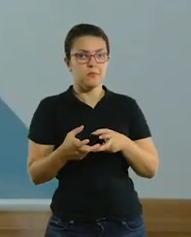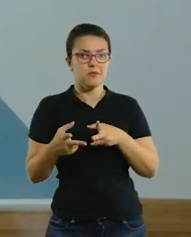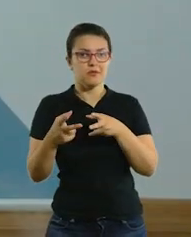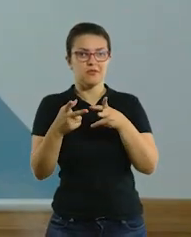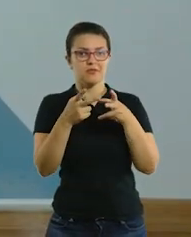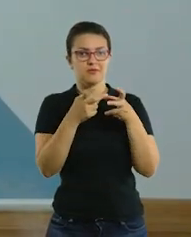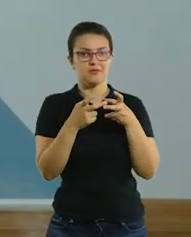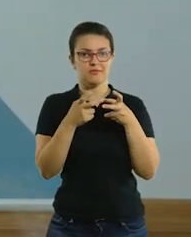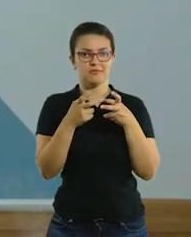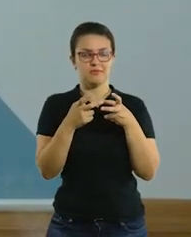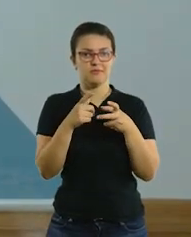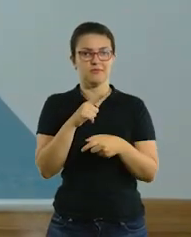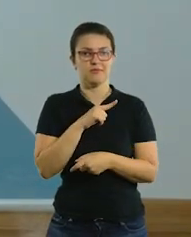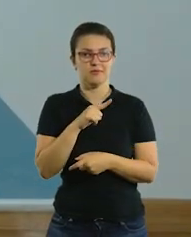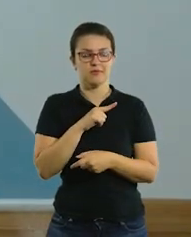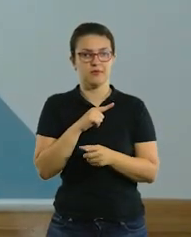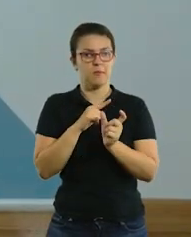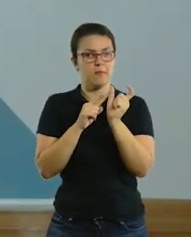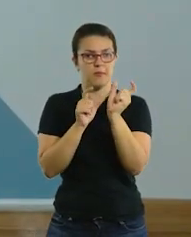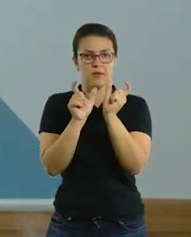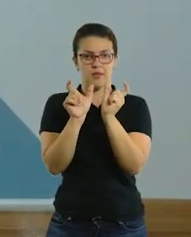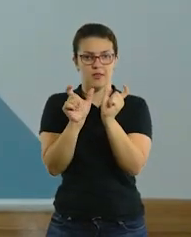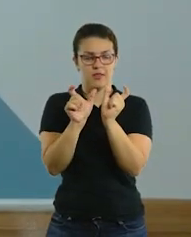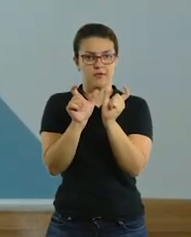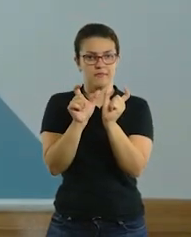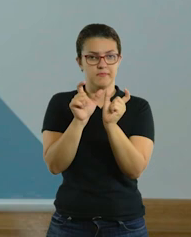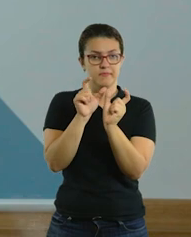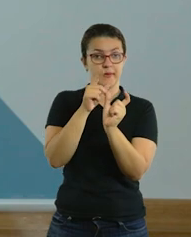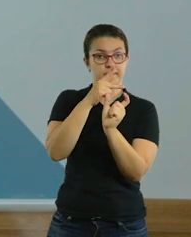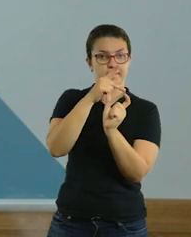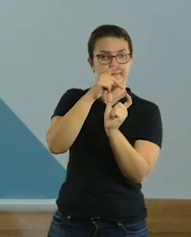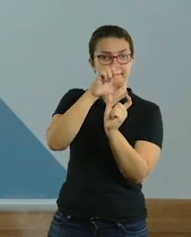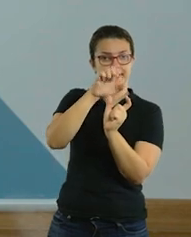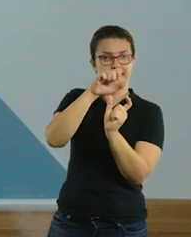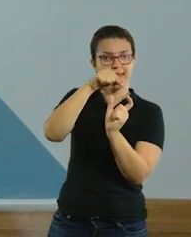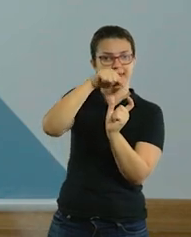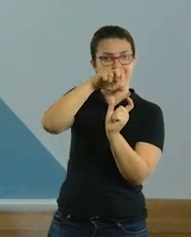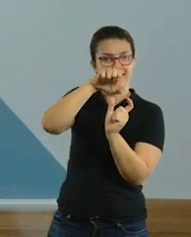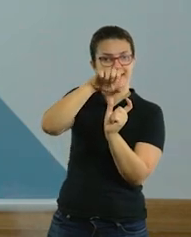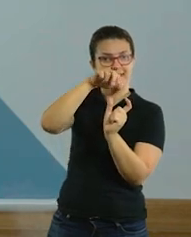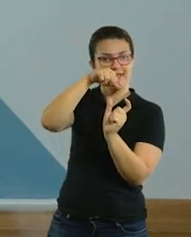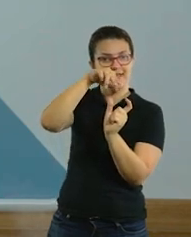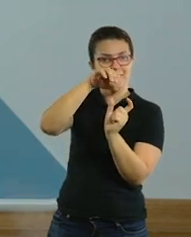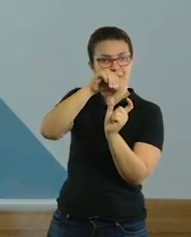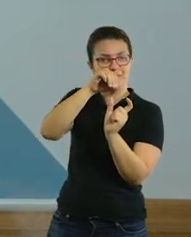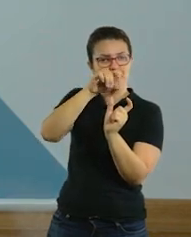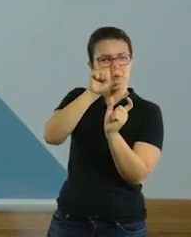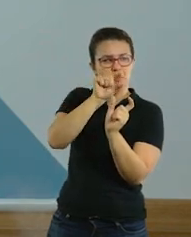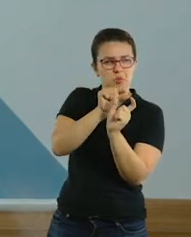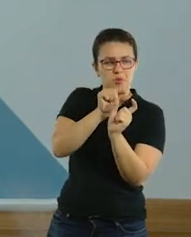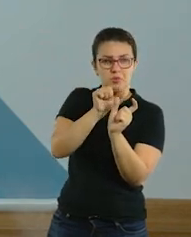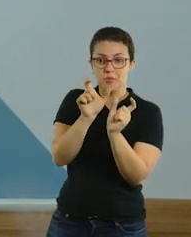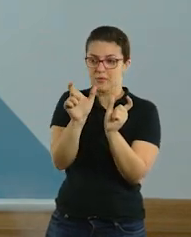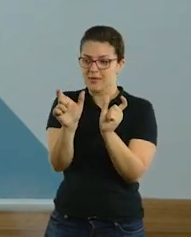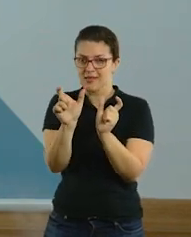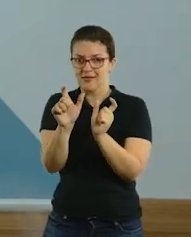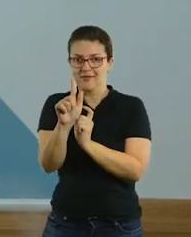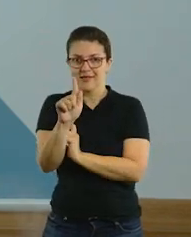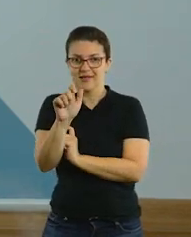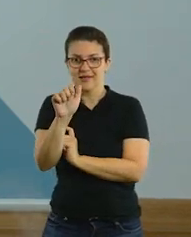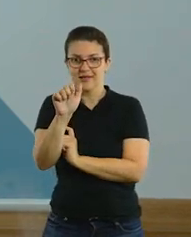texto? Ele tem duas palavrinhas, pequeno e grandão. São palavras opostas,